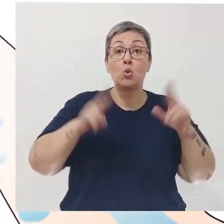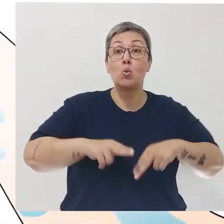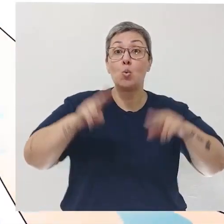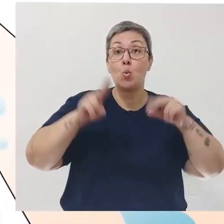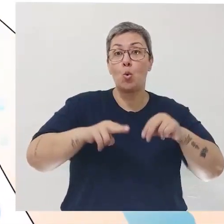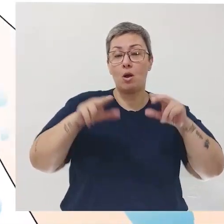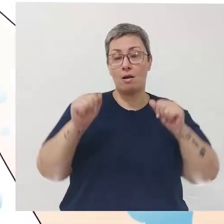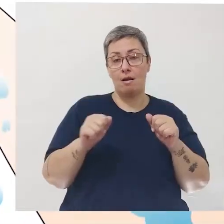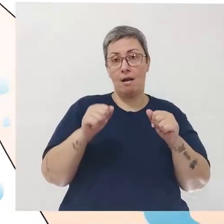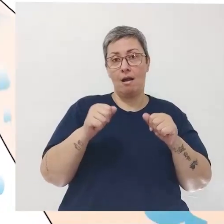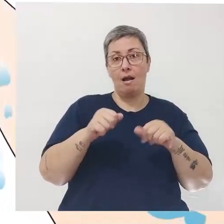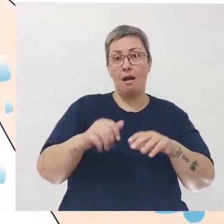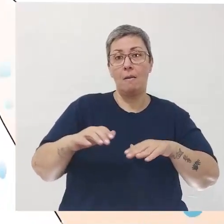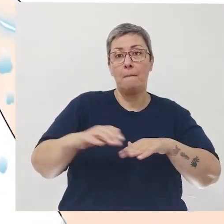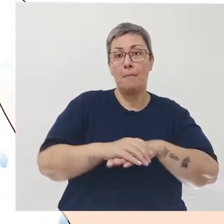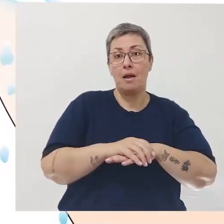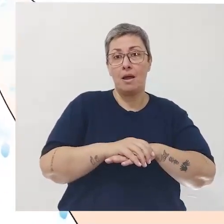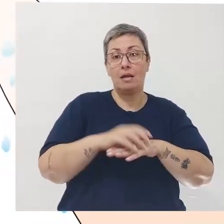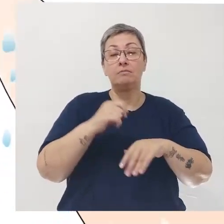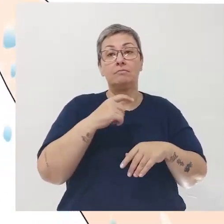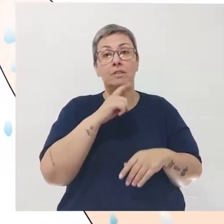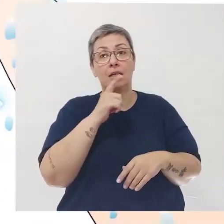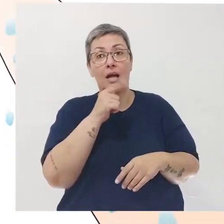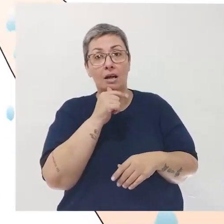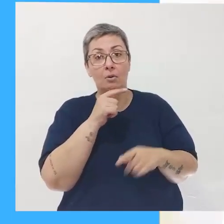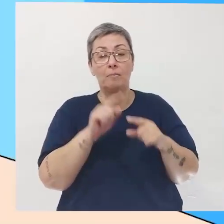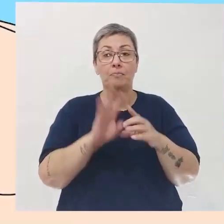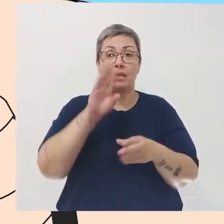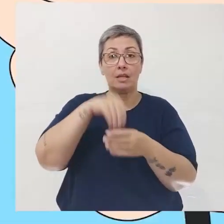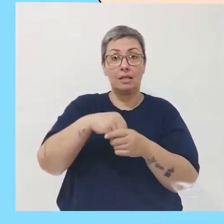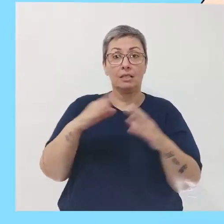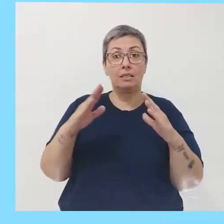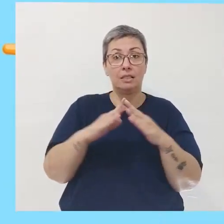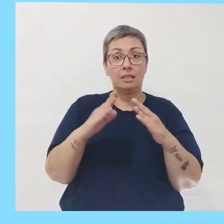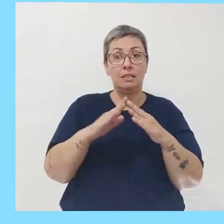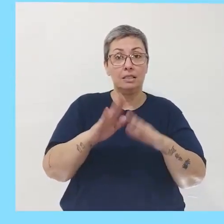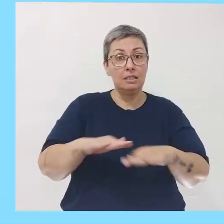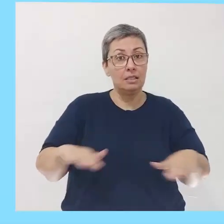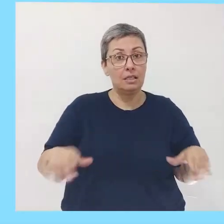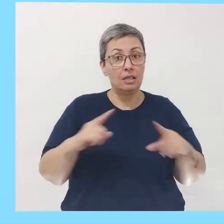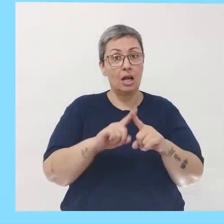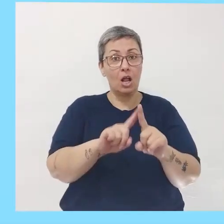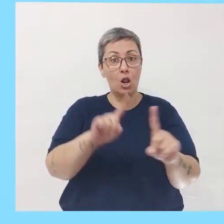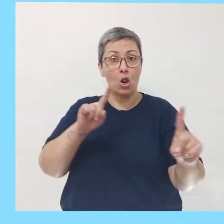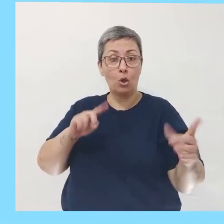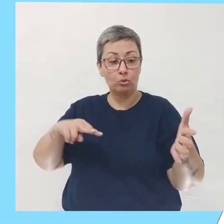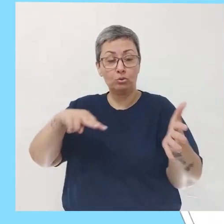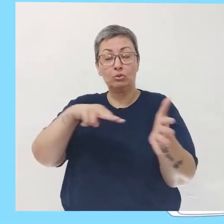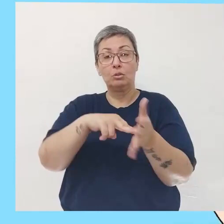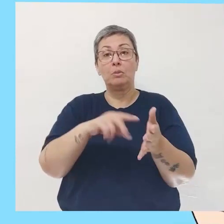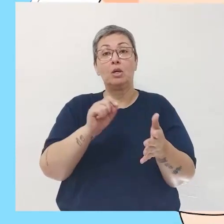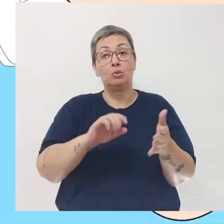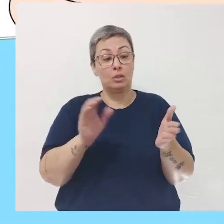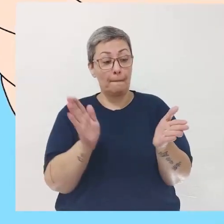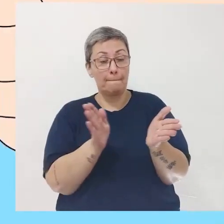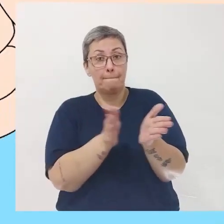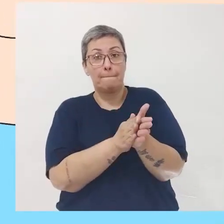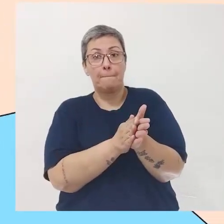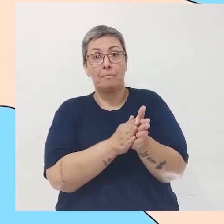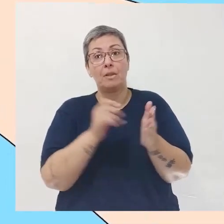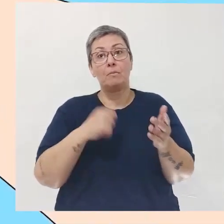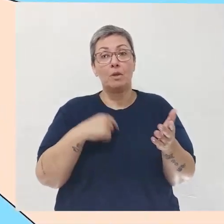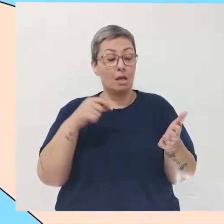deve acontecer de modo algum, com os pés descalços e molhados. Dentro de casa, mantenha as crianças longe de tomadas e